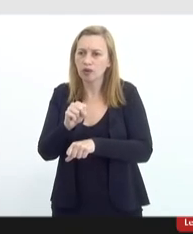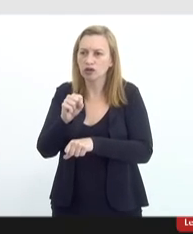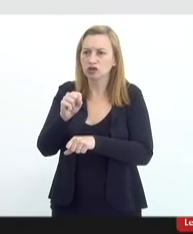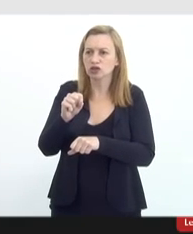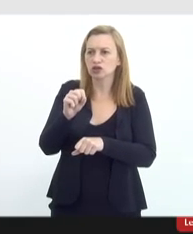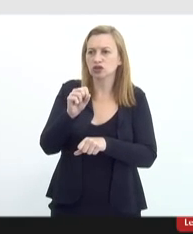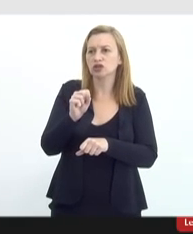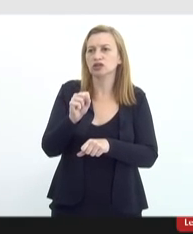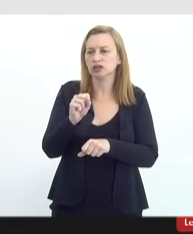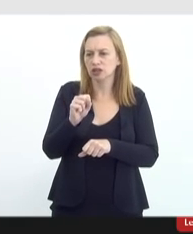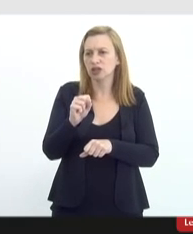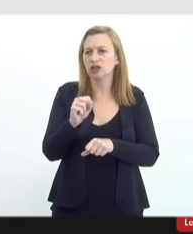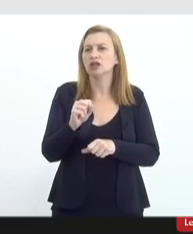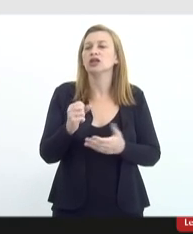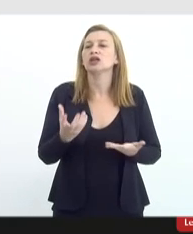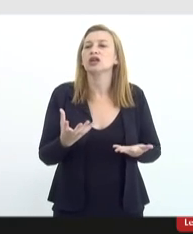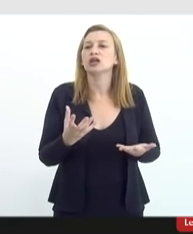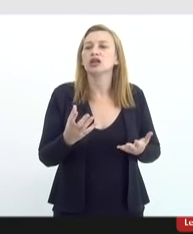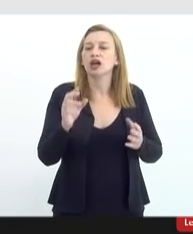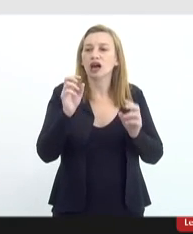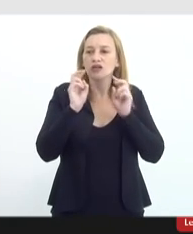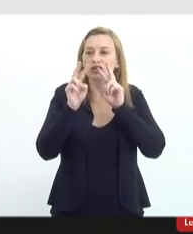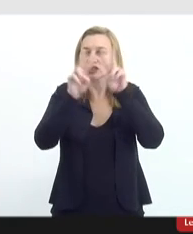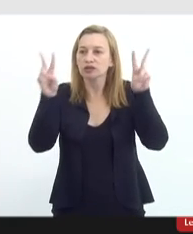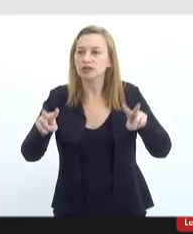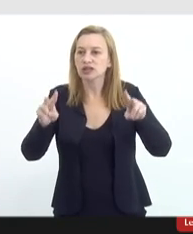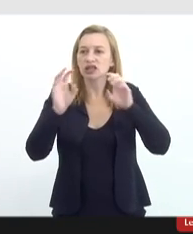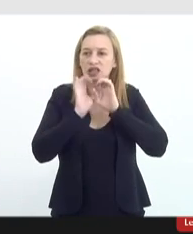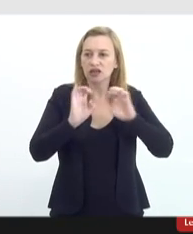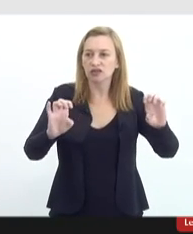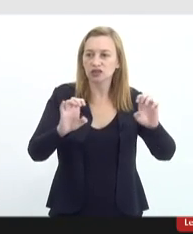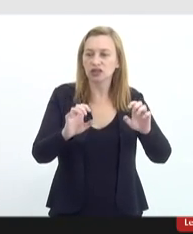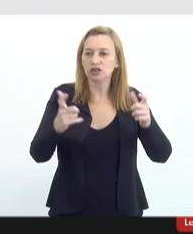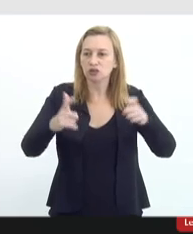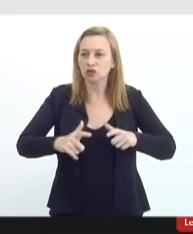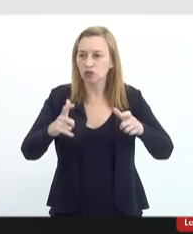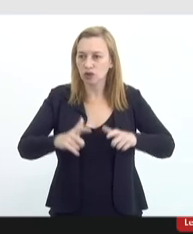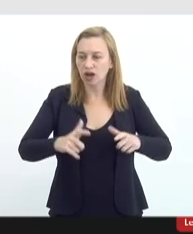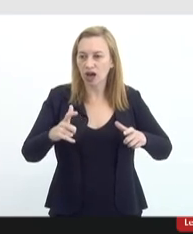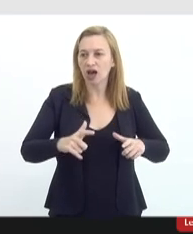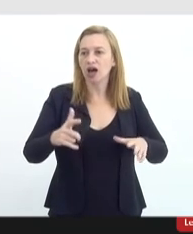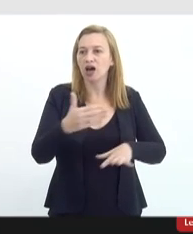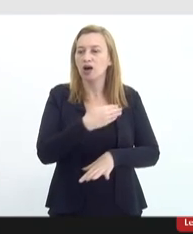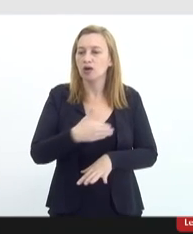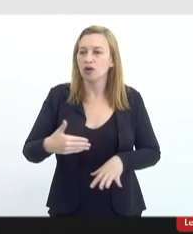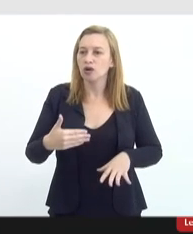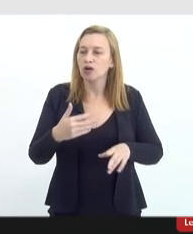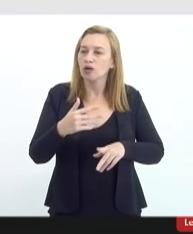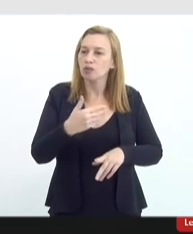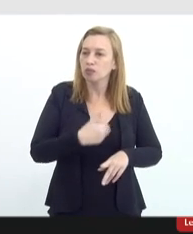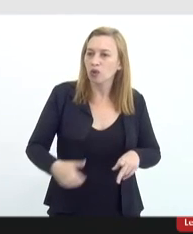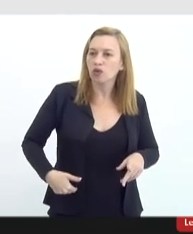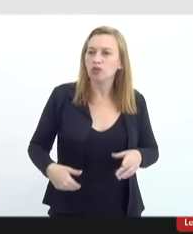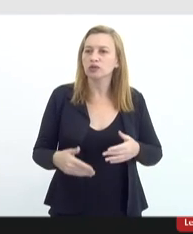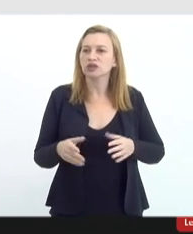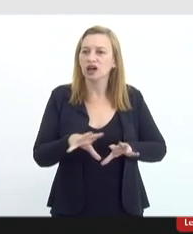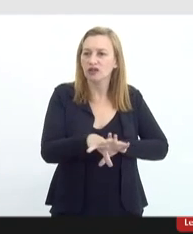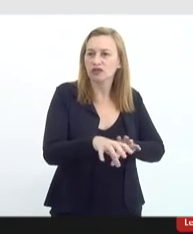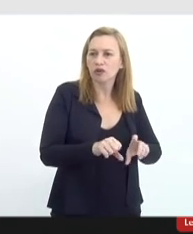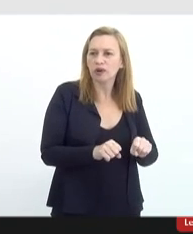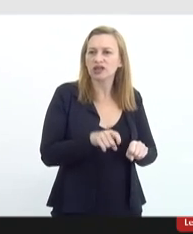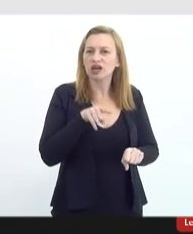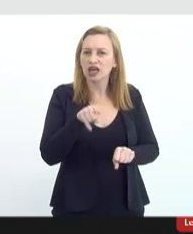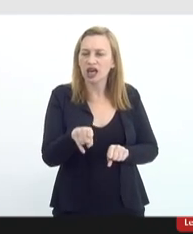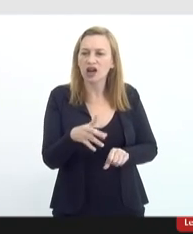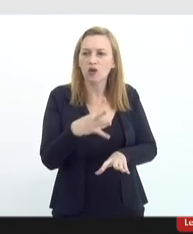a relativa visibilidade que evangélicos ganham no espaço público, seja a partir da participação, da formação daquela que